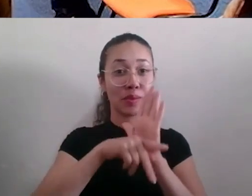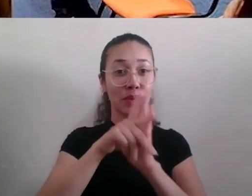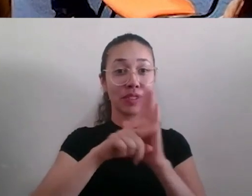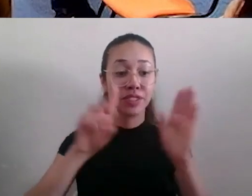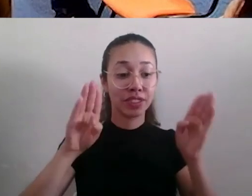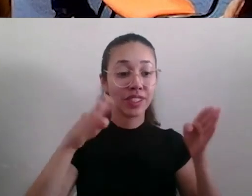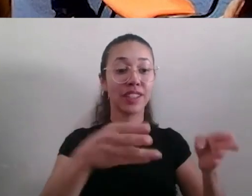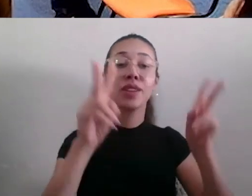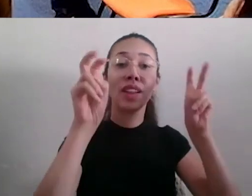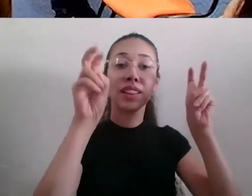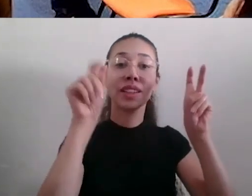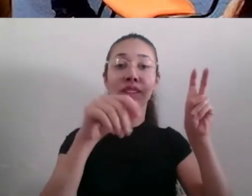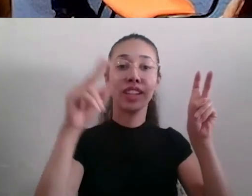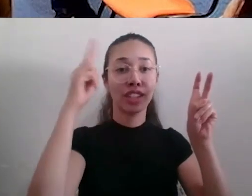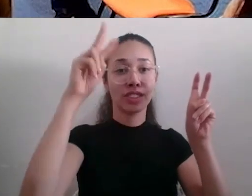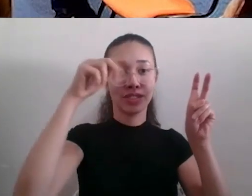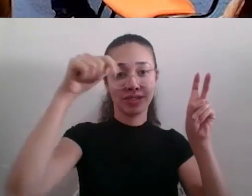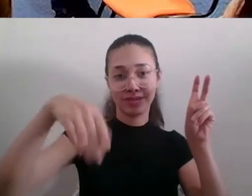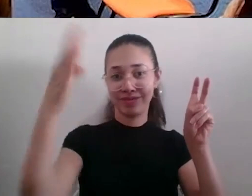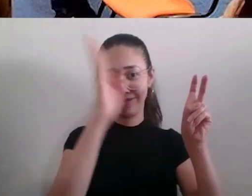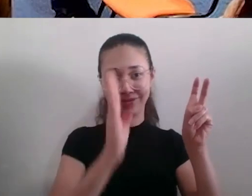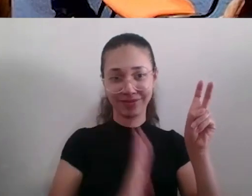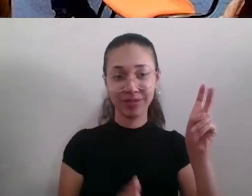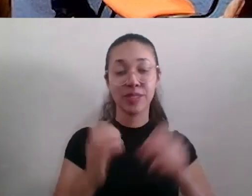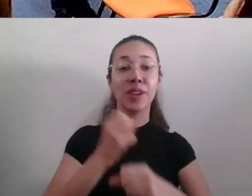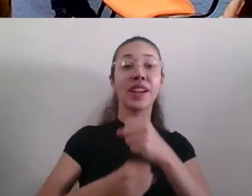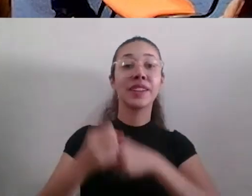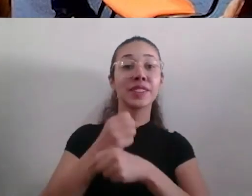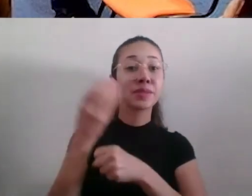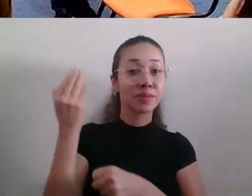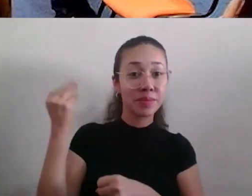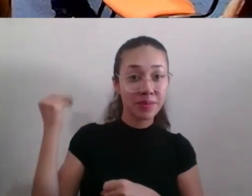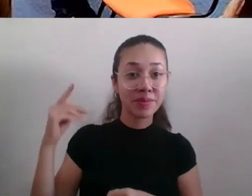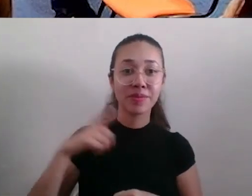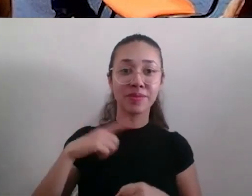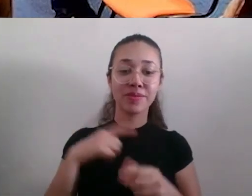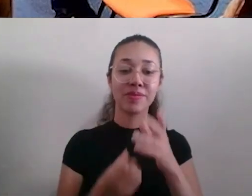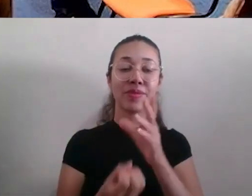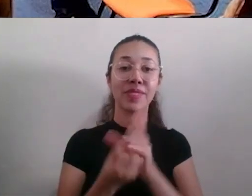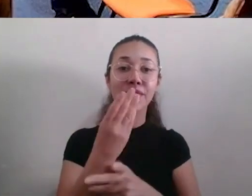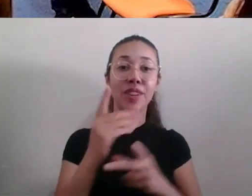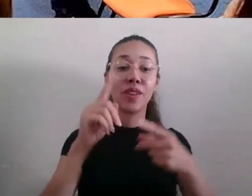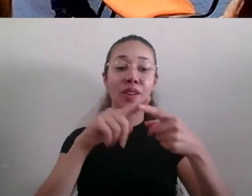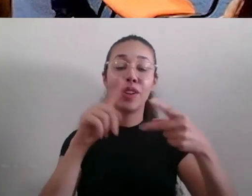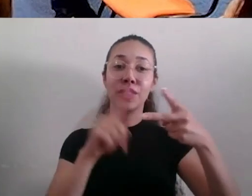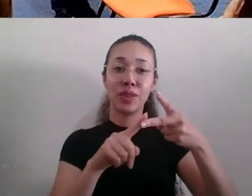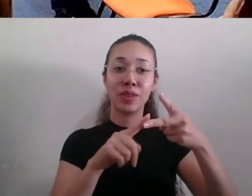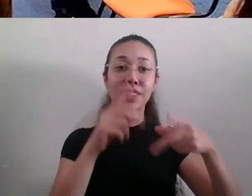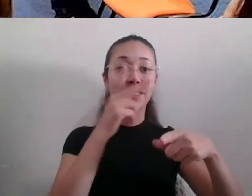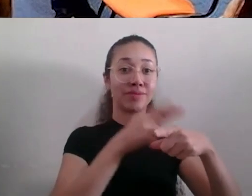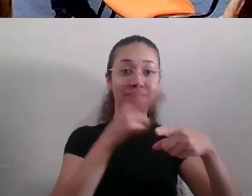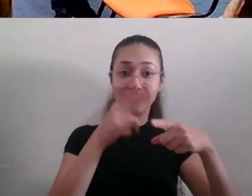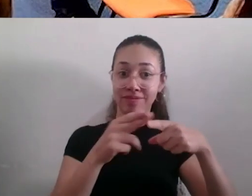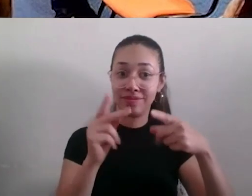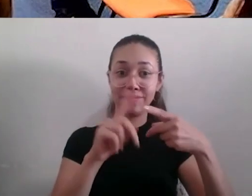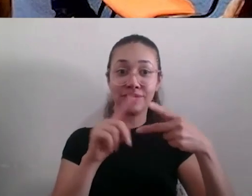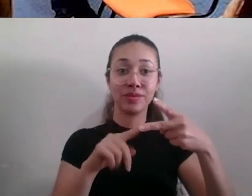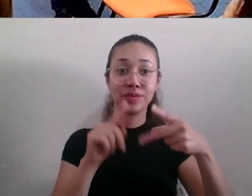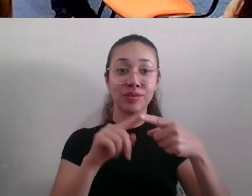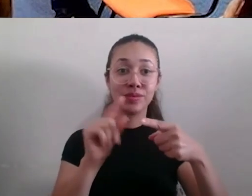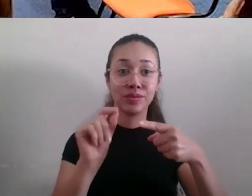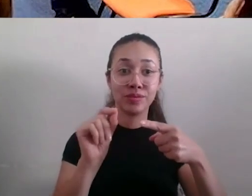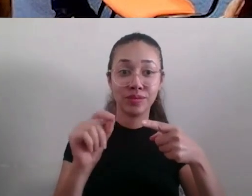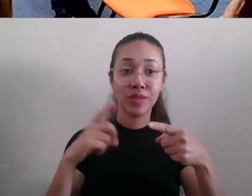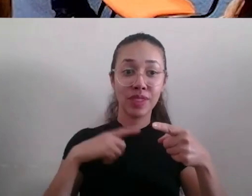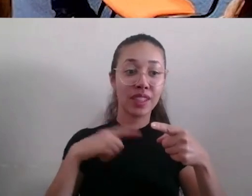do Brasil. No ano passado, nasceram mais 2 episódios de podcasts da Rádio Novelo Apresenta: Mexer no Vespeiro